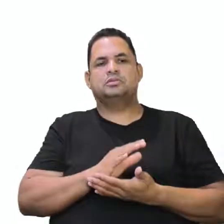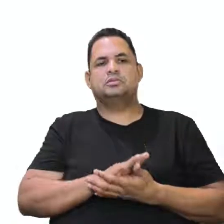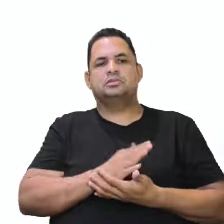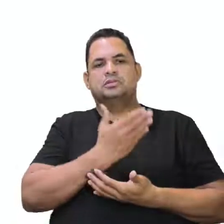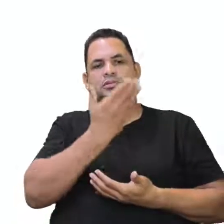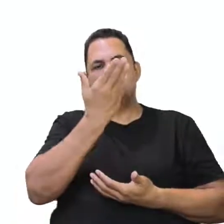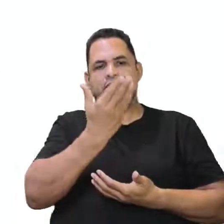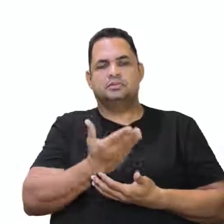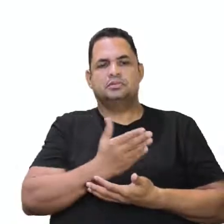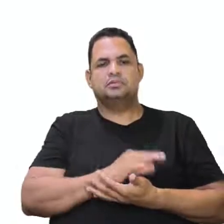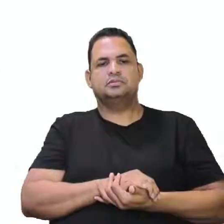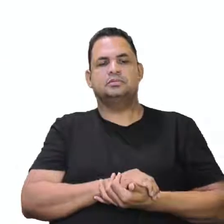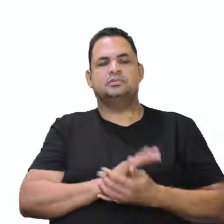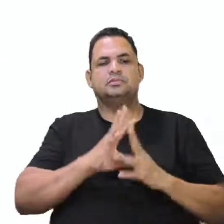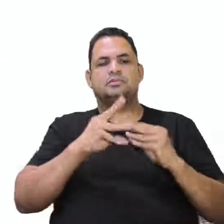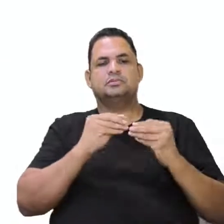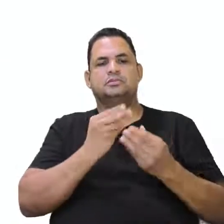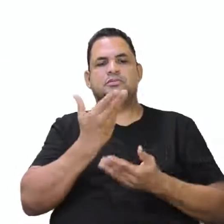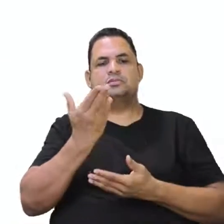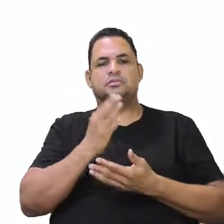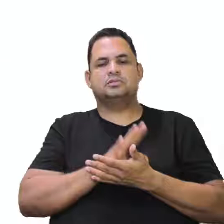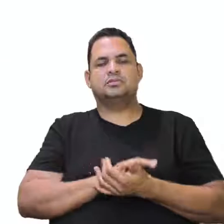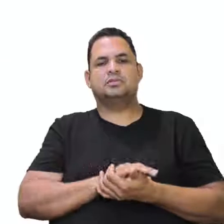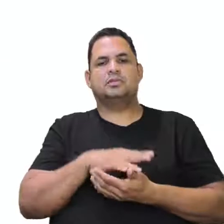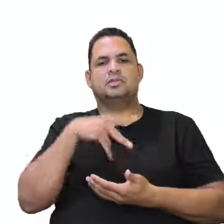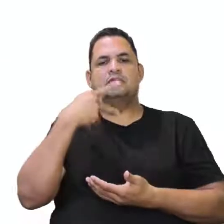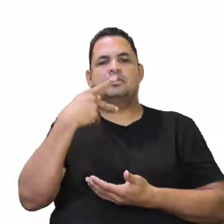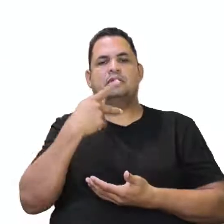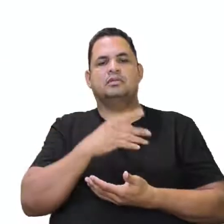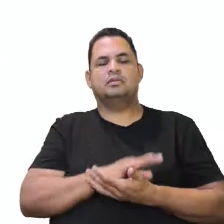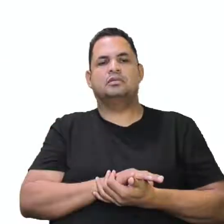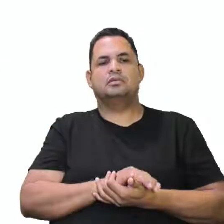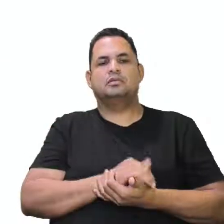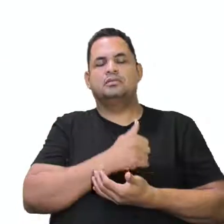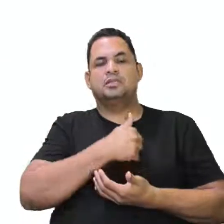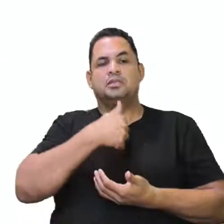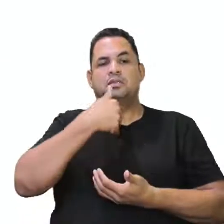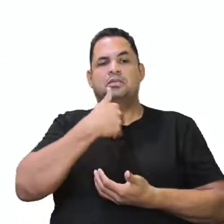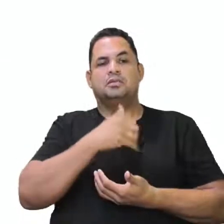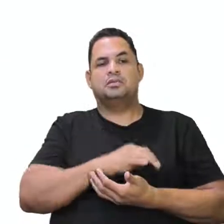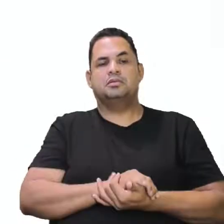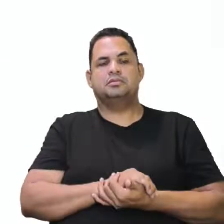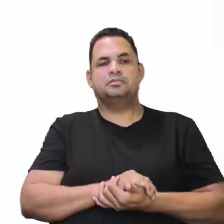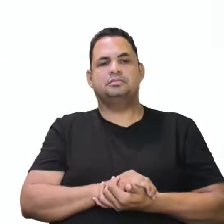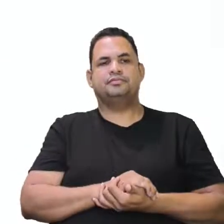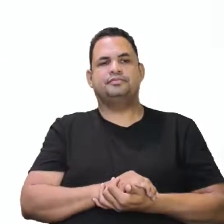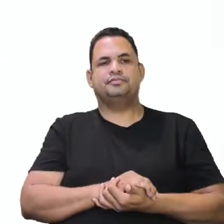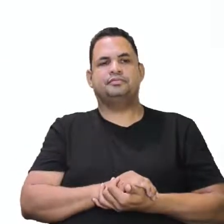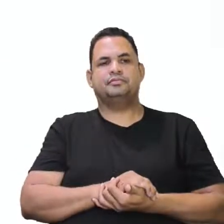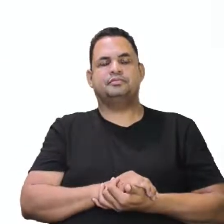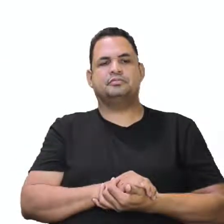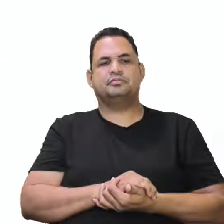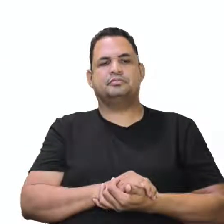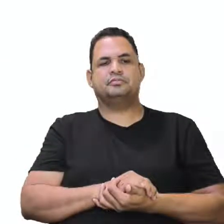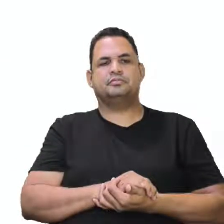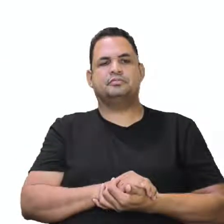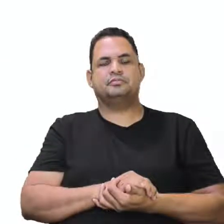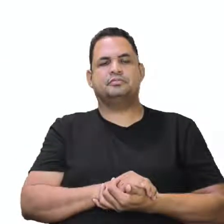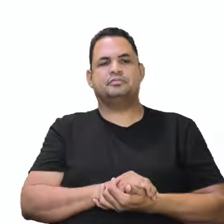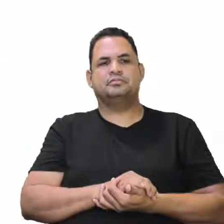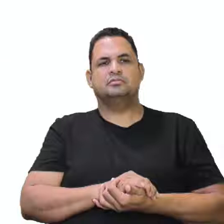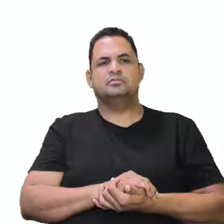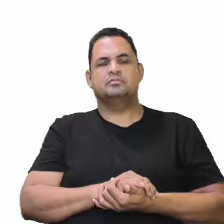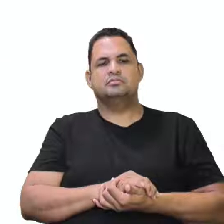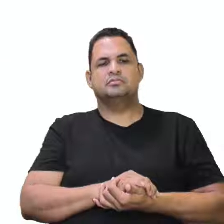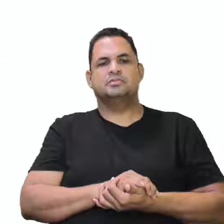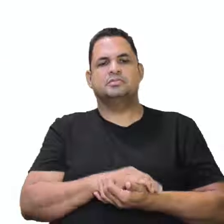temos o no one em todas. E você vai me dizer qual seria a melhor. Por prestar atenção na aula da teacher, eu lembrei que ela